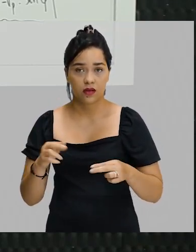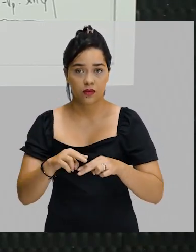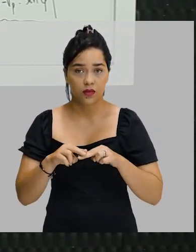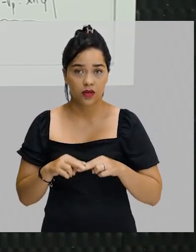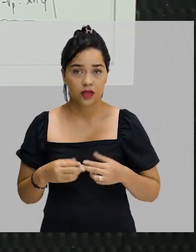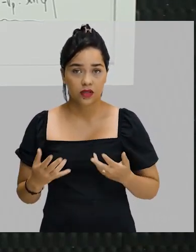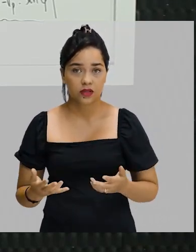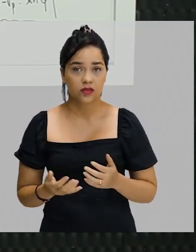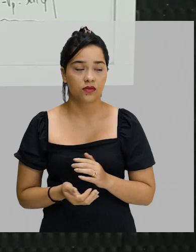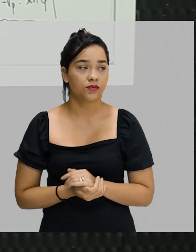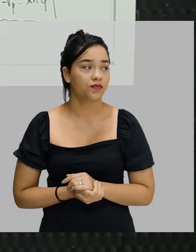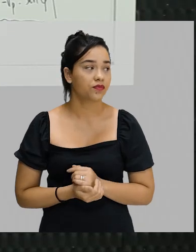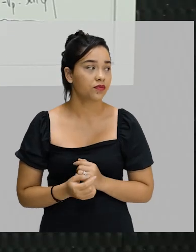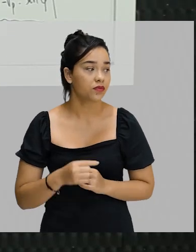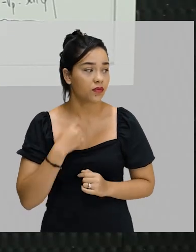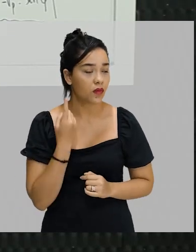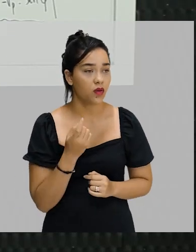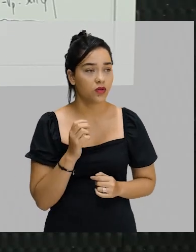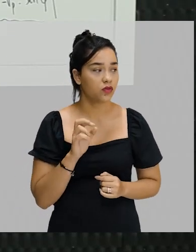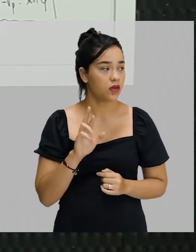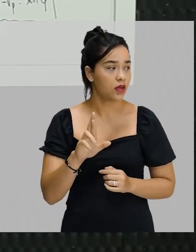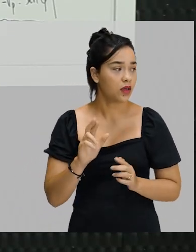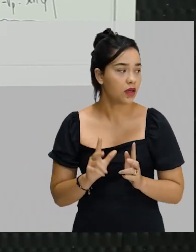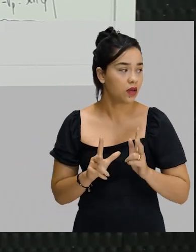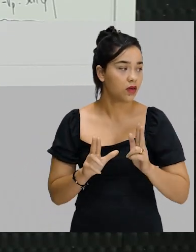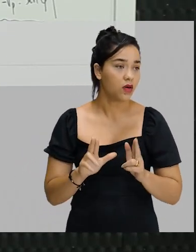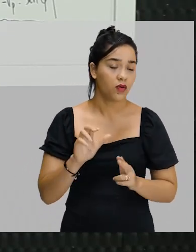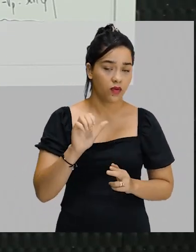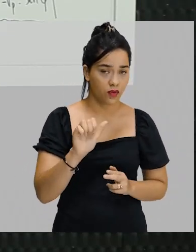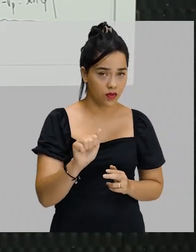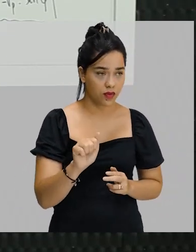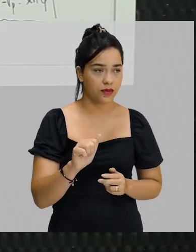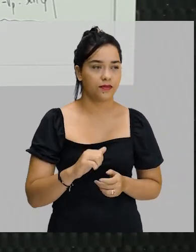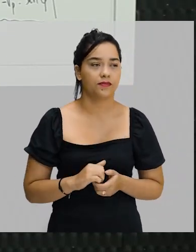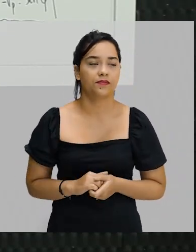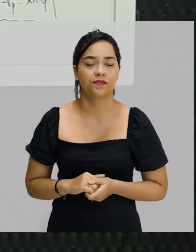caso, nosso R é o mesmo A, né?